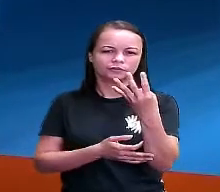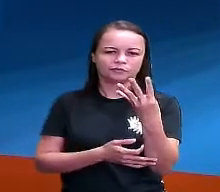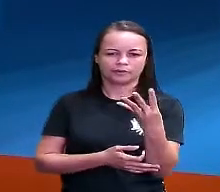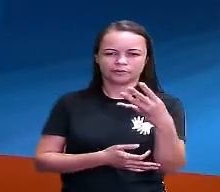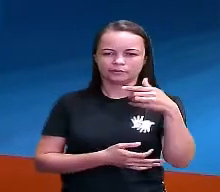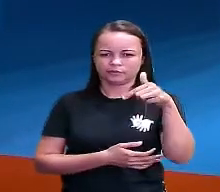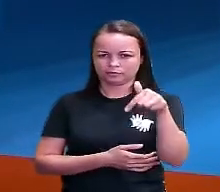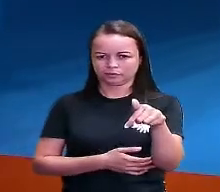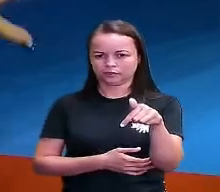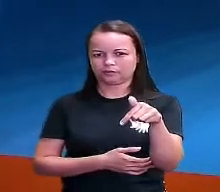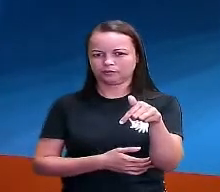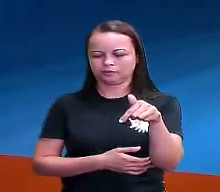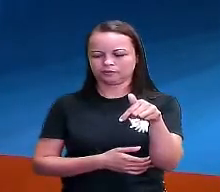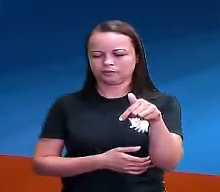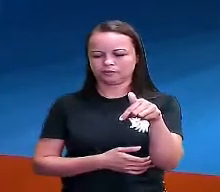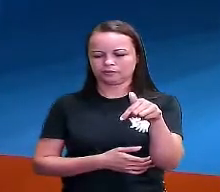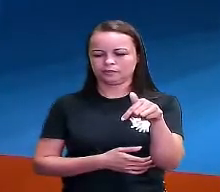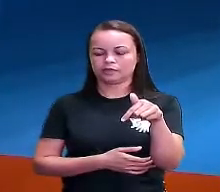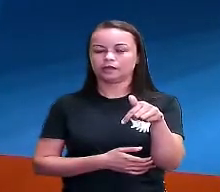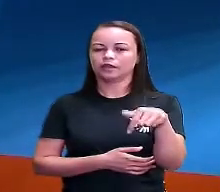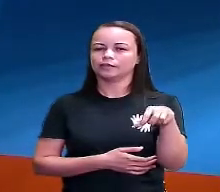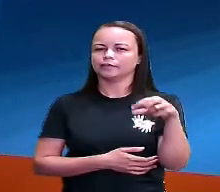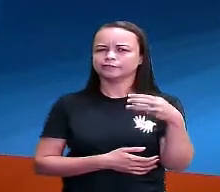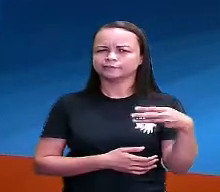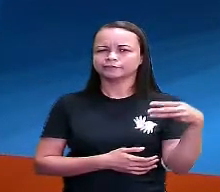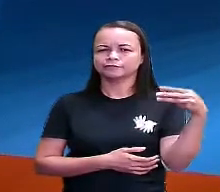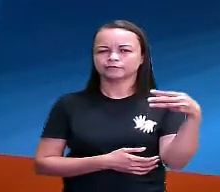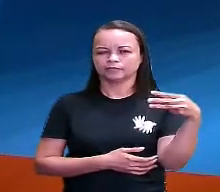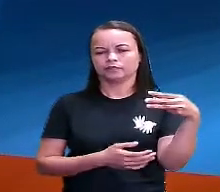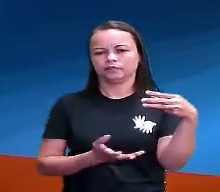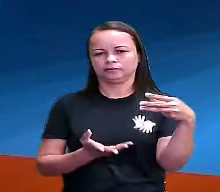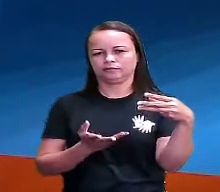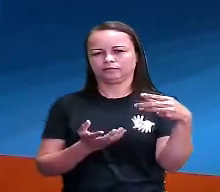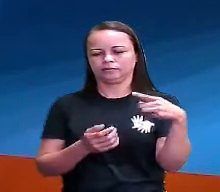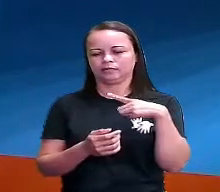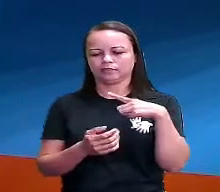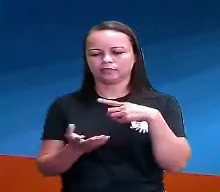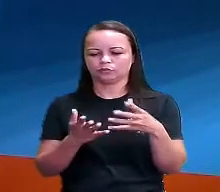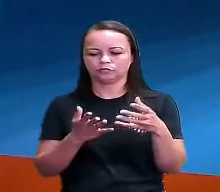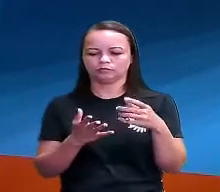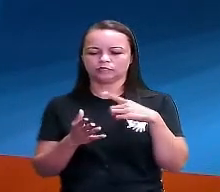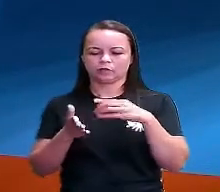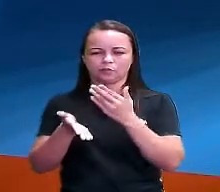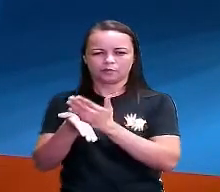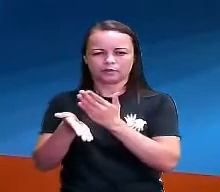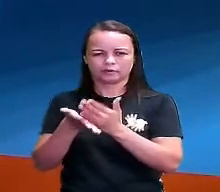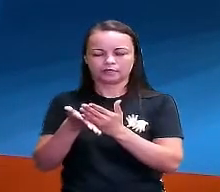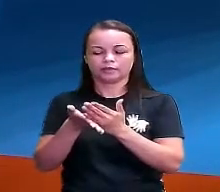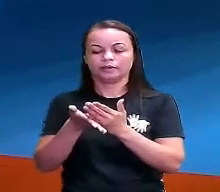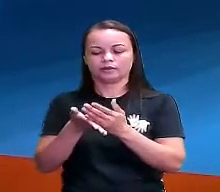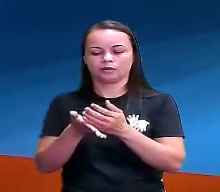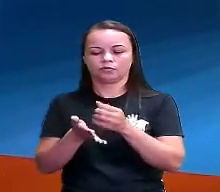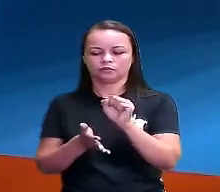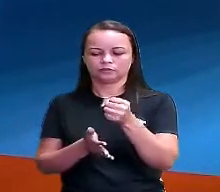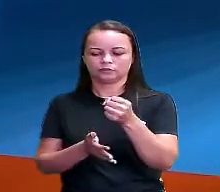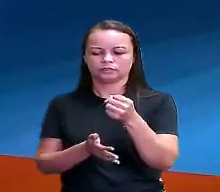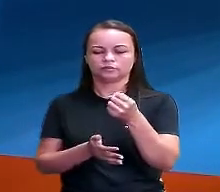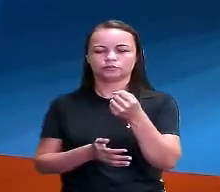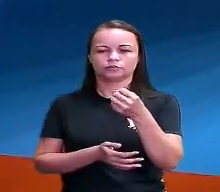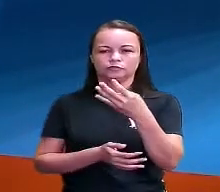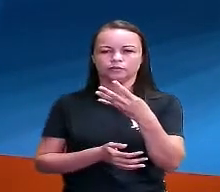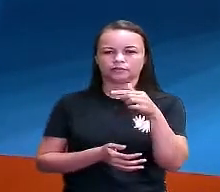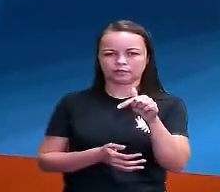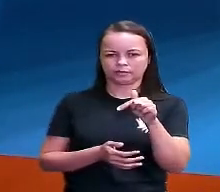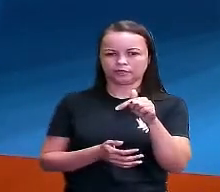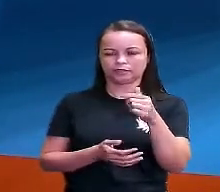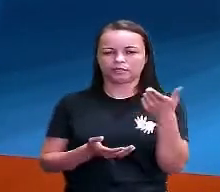847 e 3, tá? Então, eu tenho numa parcela 847 e na outra 3. É muito fácil, né, gente?